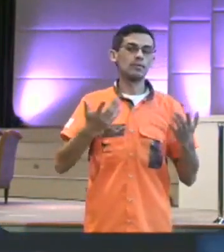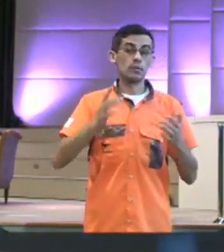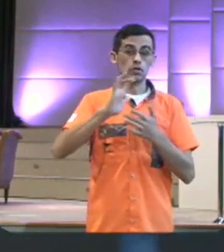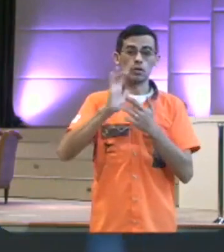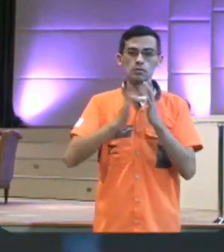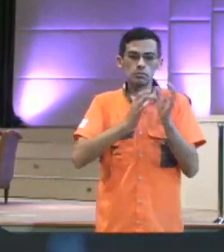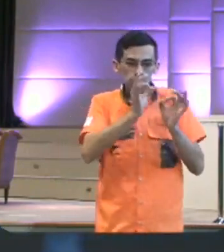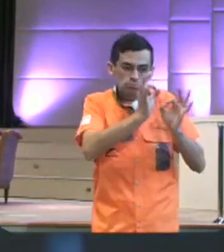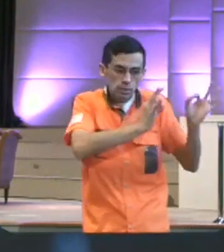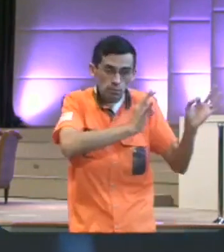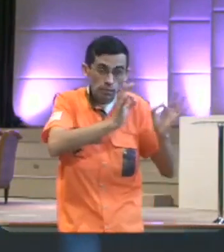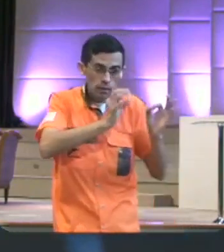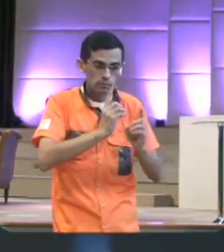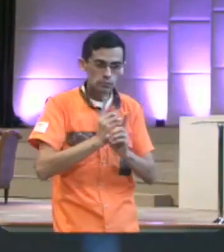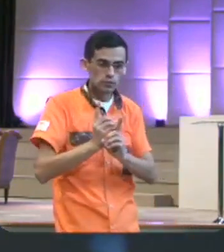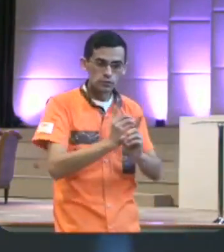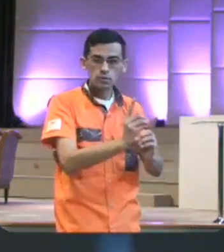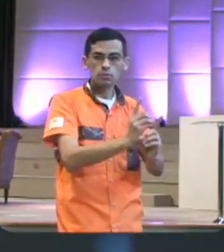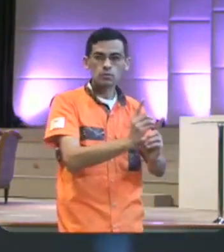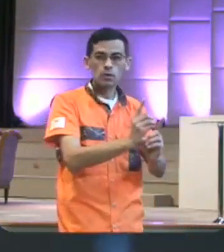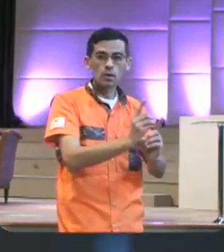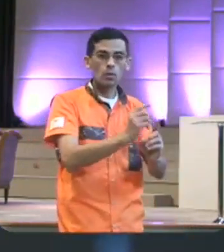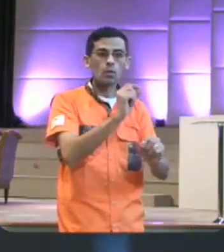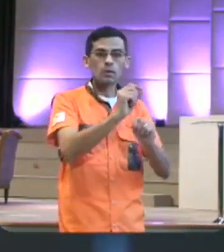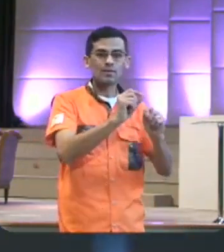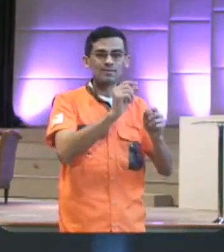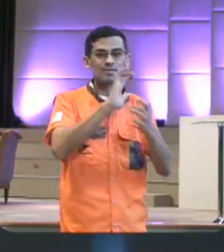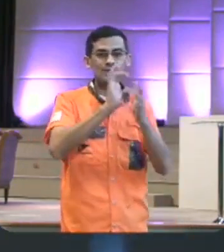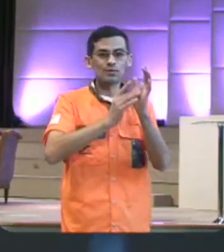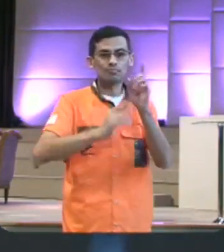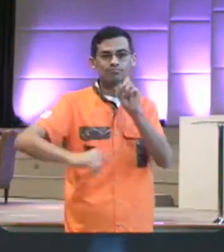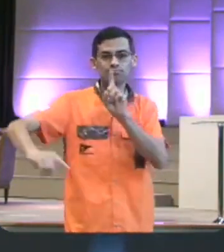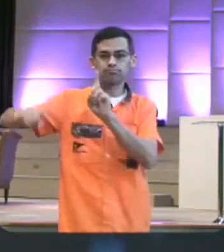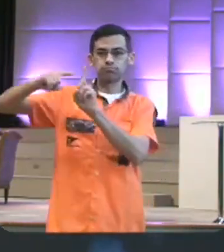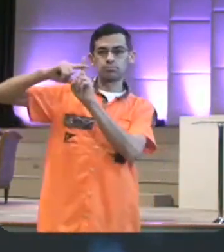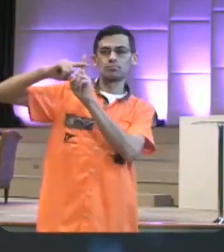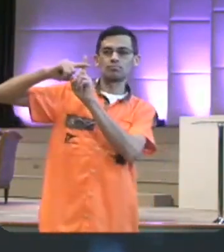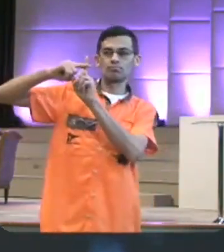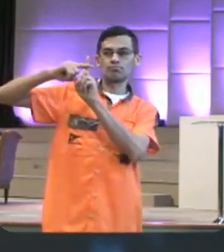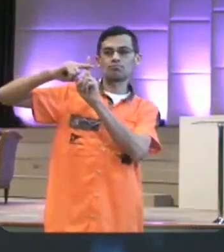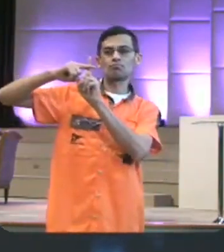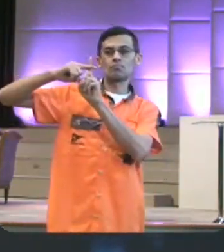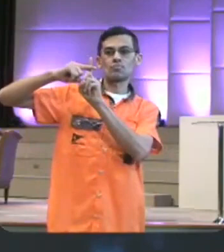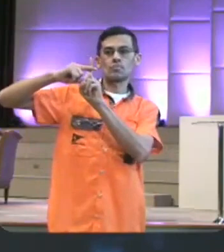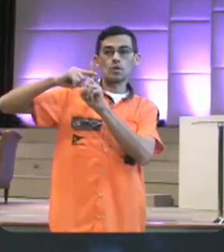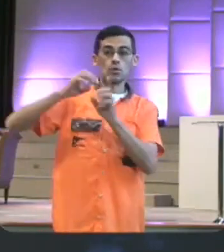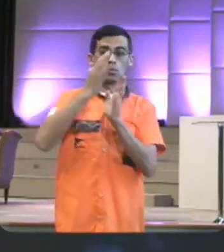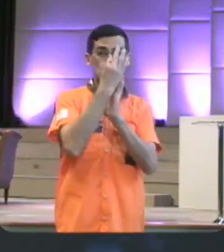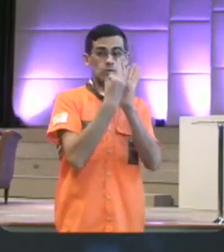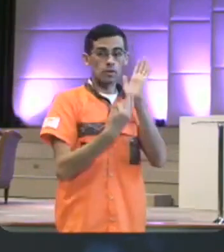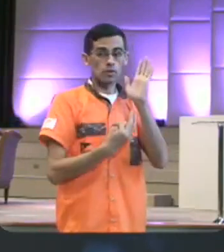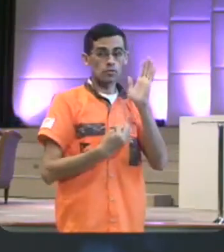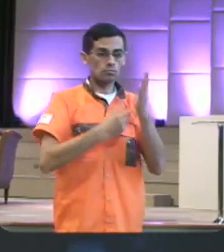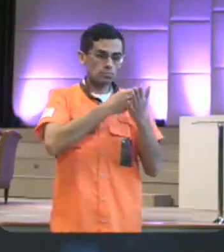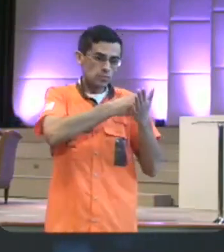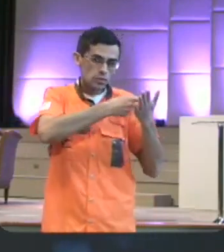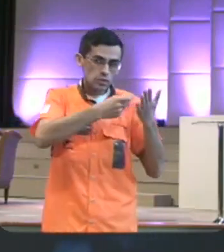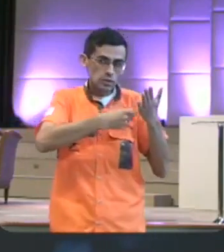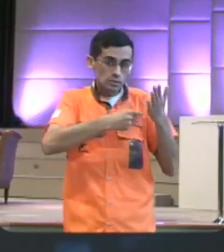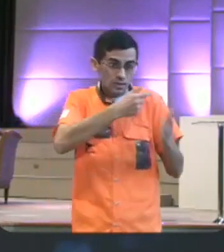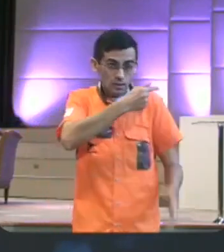estava preparando os seus discípulos para a crucificação. Esse texto foi escrito